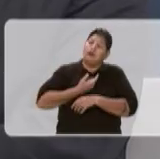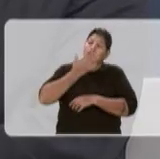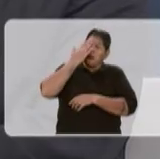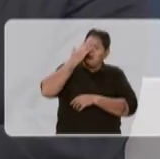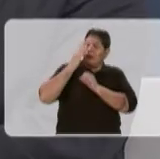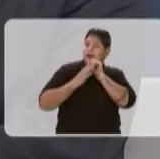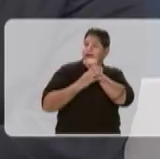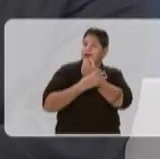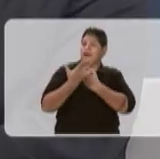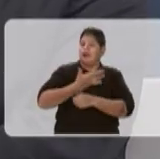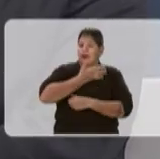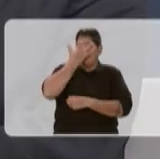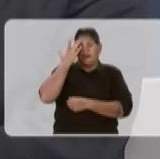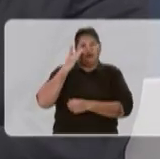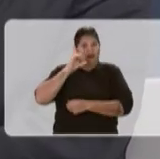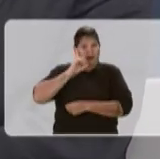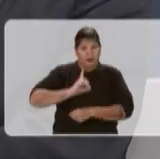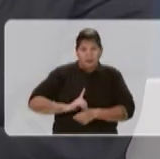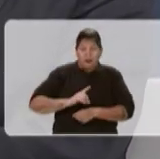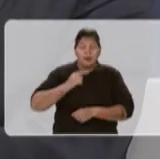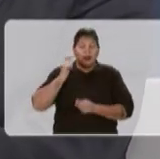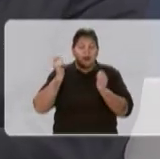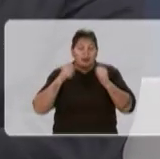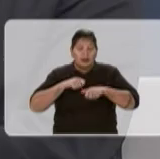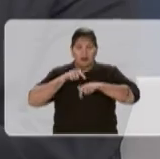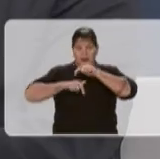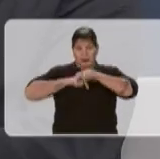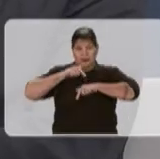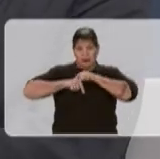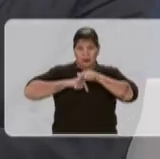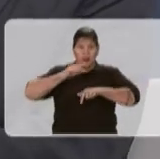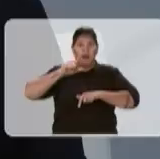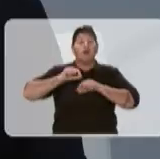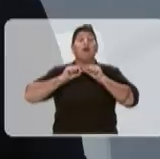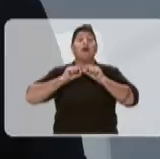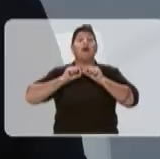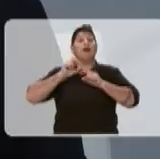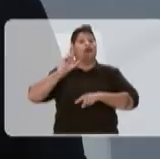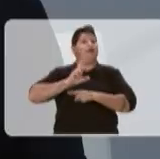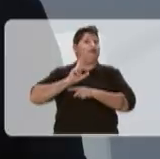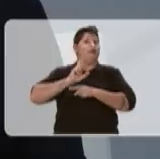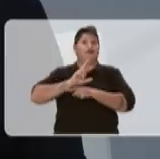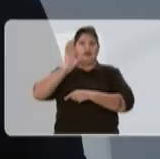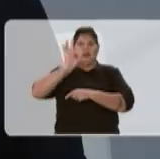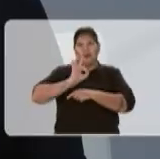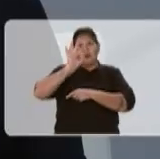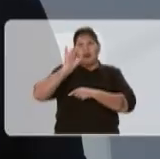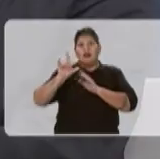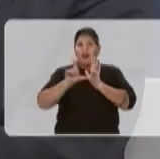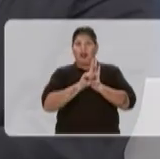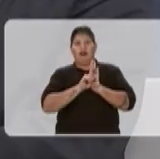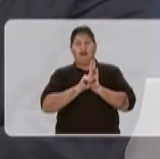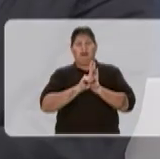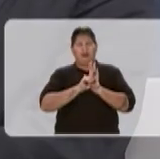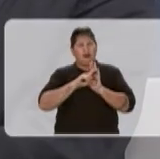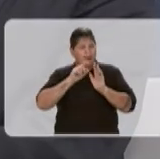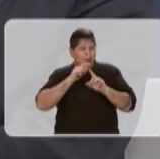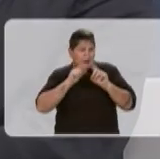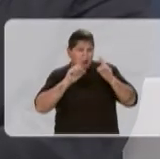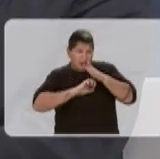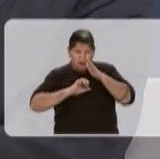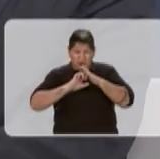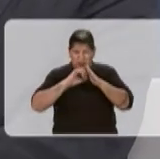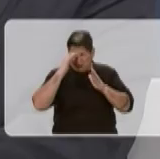uma das garantias das pessoas com deficiência para que elas possam trabalhar é a cota legal. As empresas